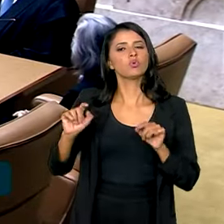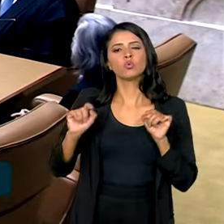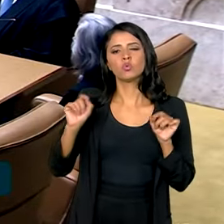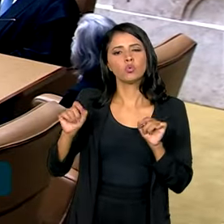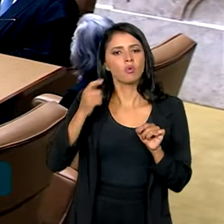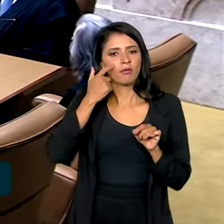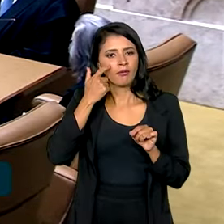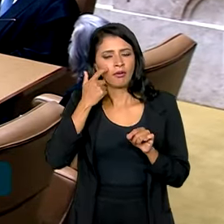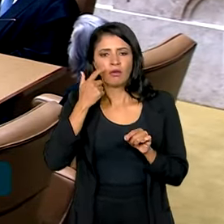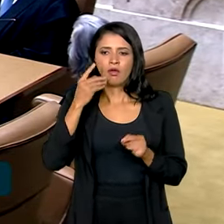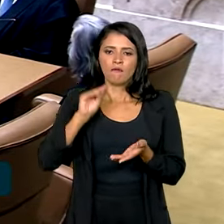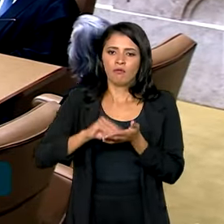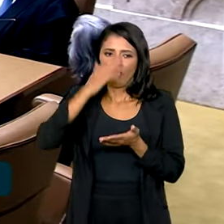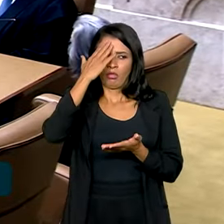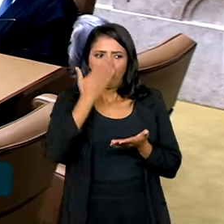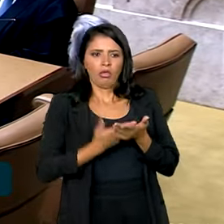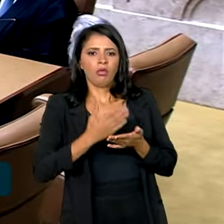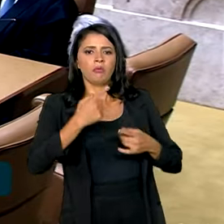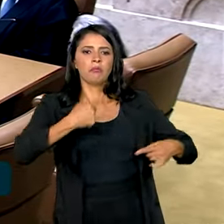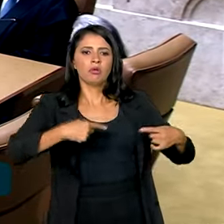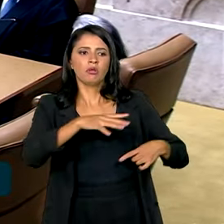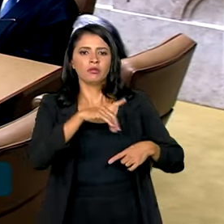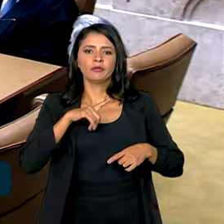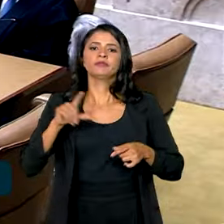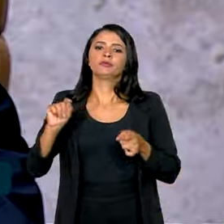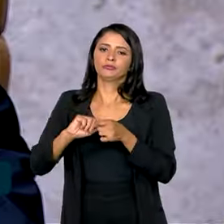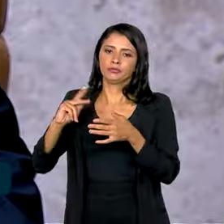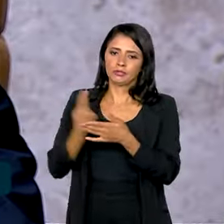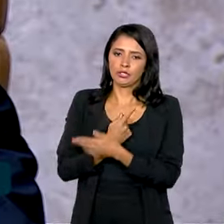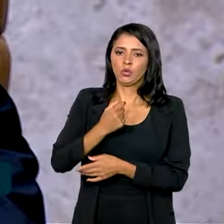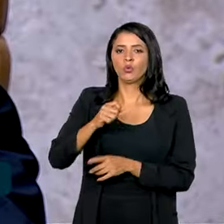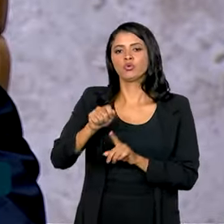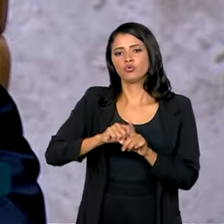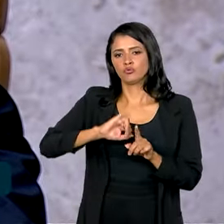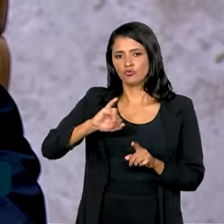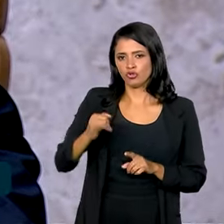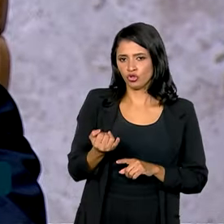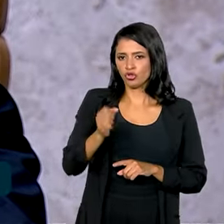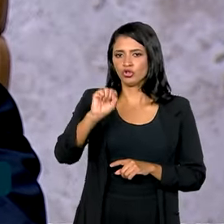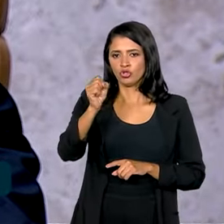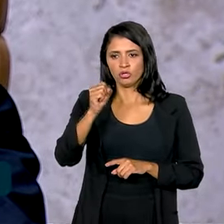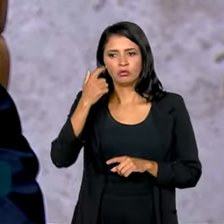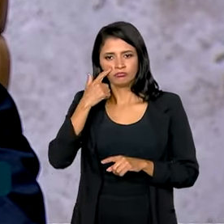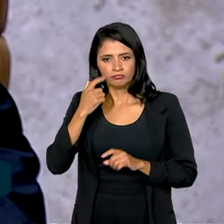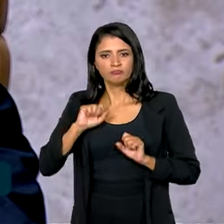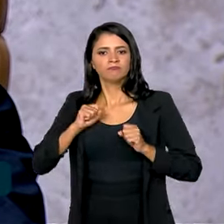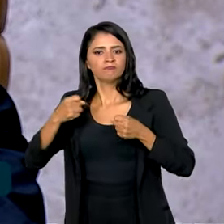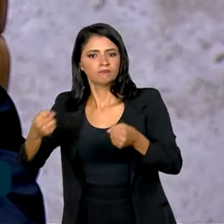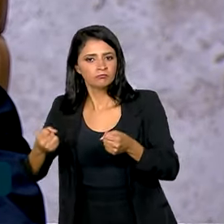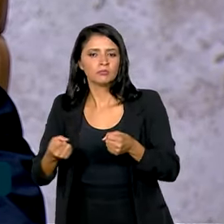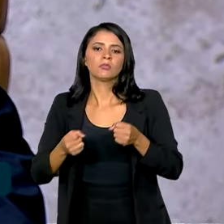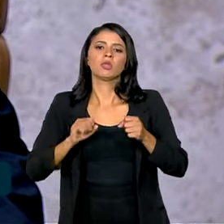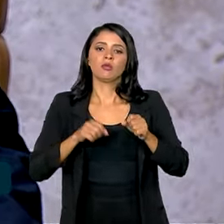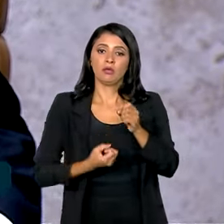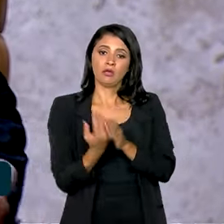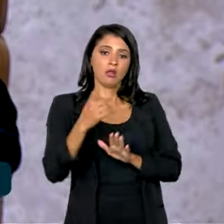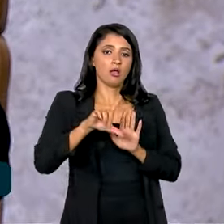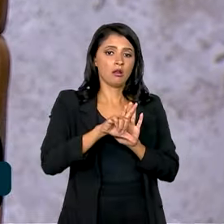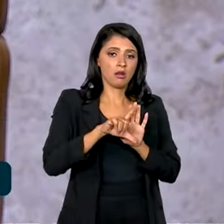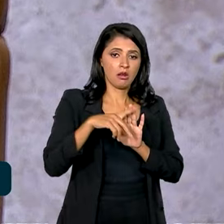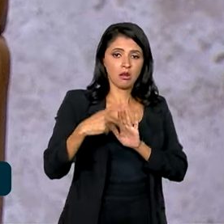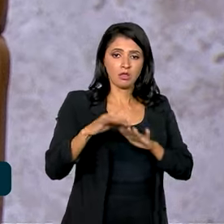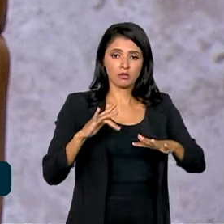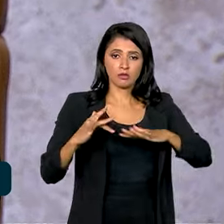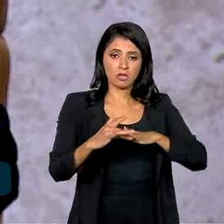a descrença na política causou os ataques de 8 de janeiro e defendeu a regulação das redes sociais. É